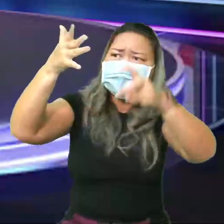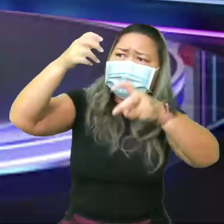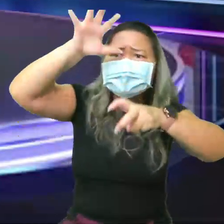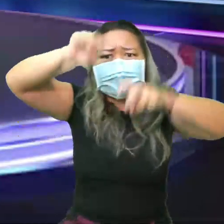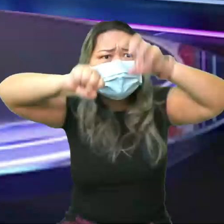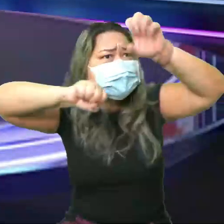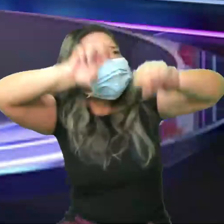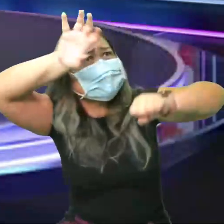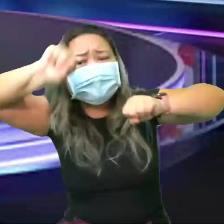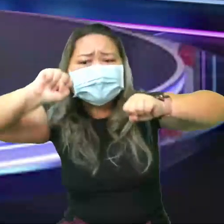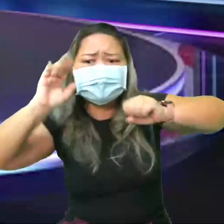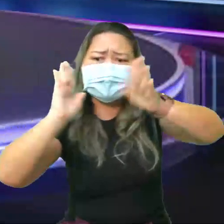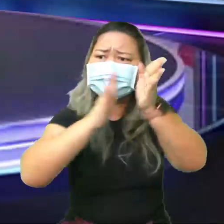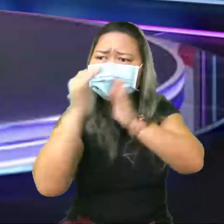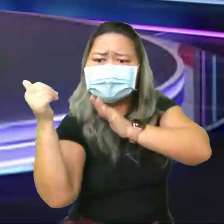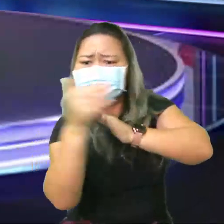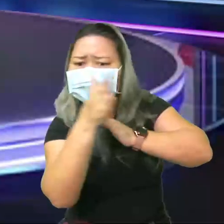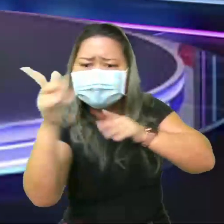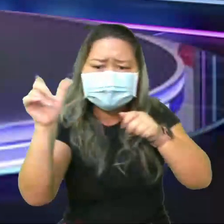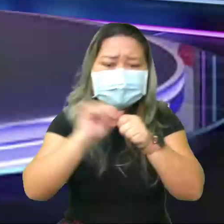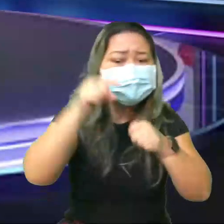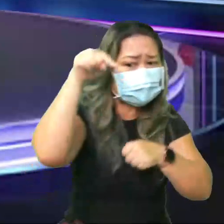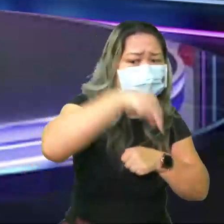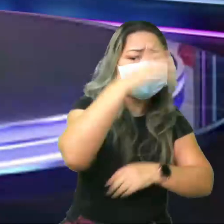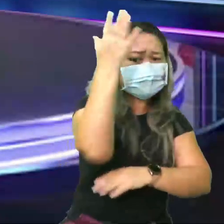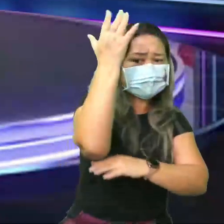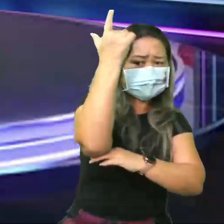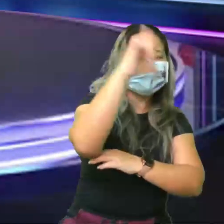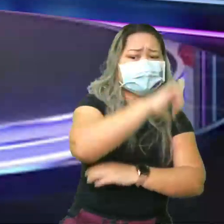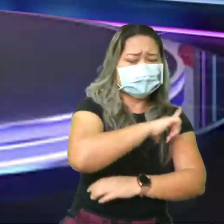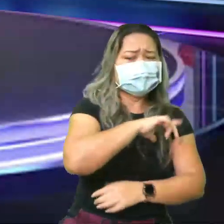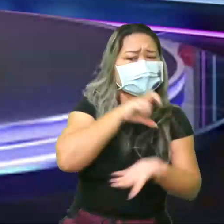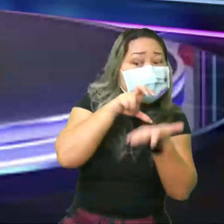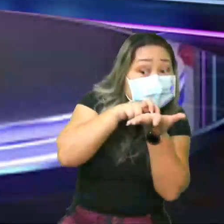correr. Acredita? Um animalzinho tão pequeno e eles,